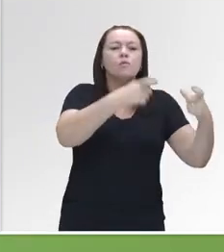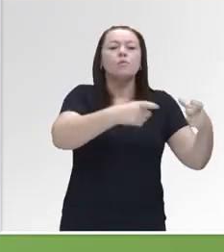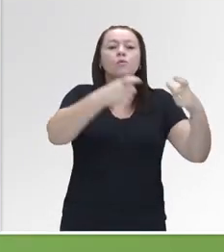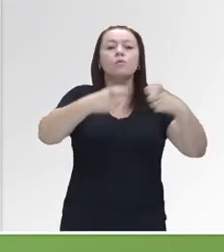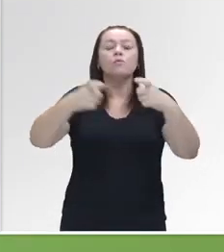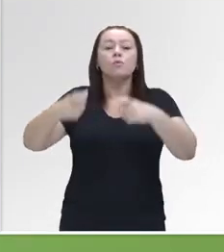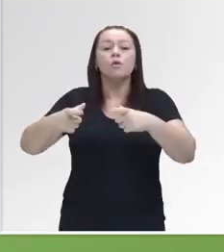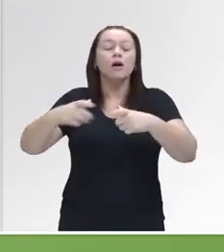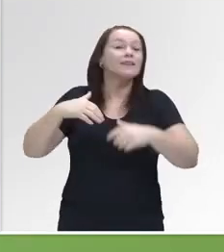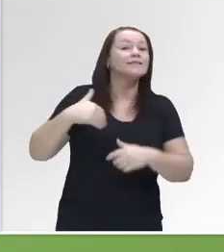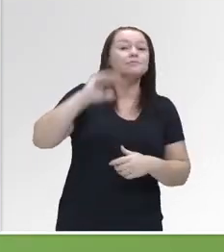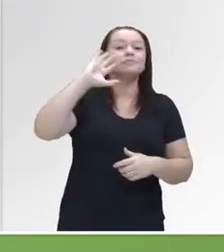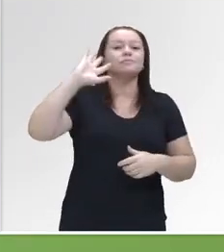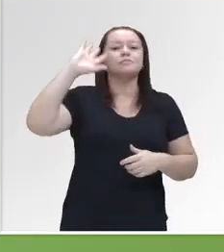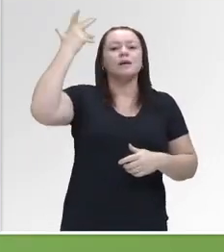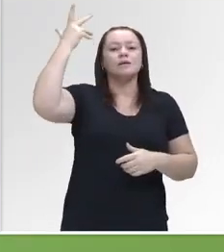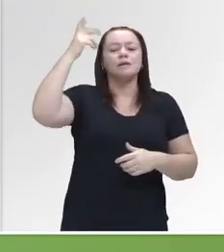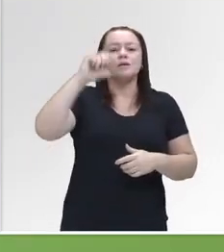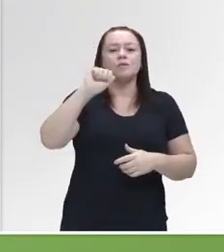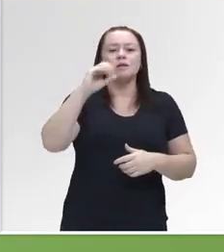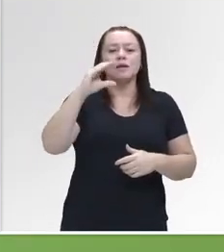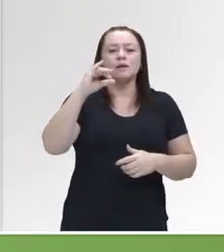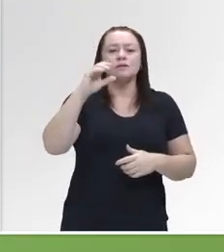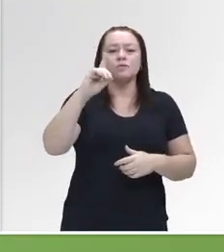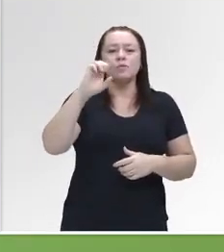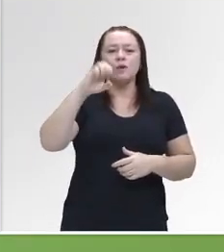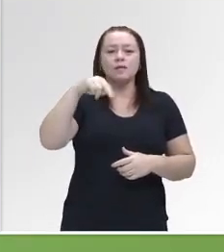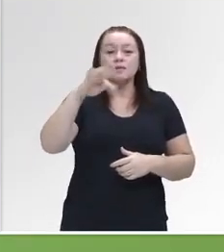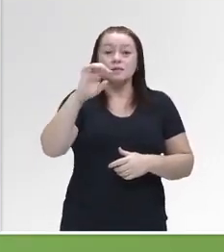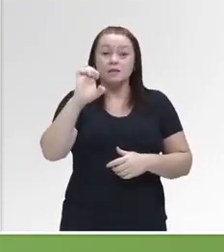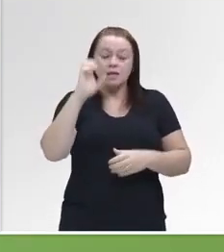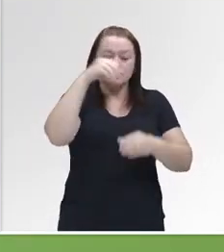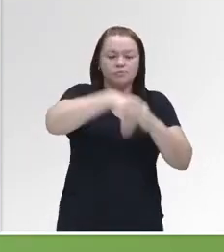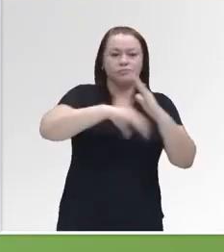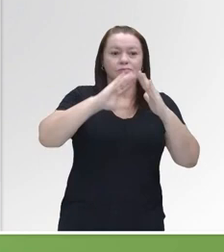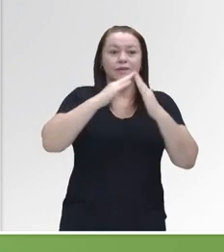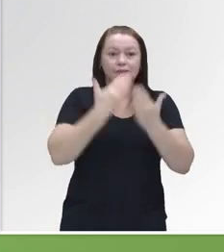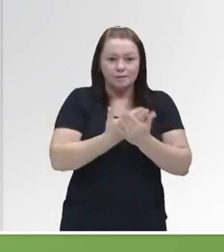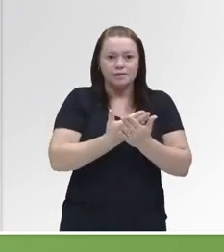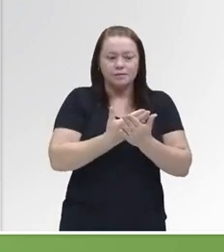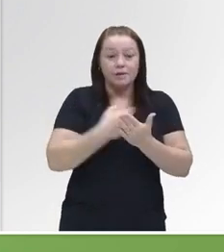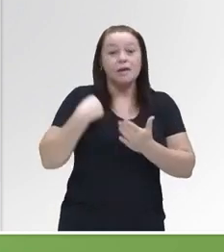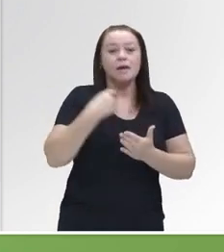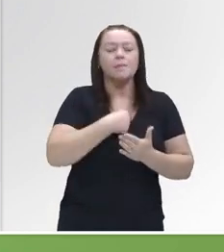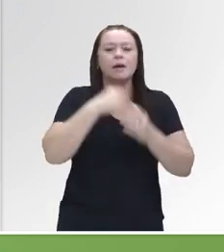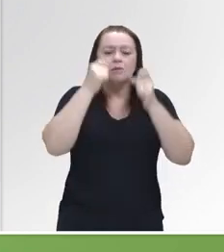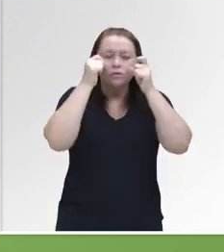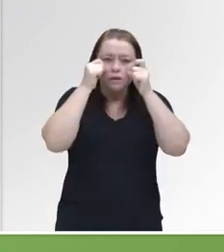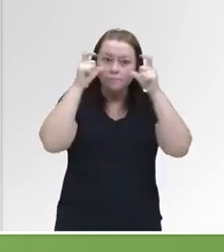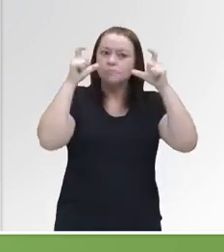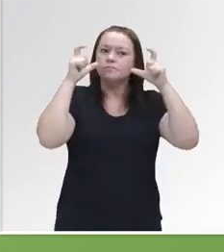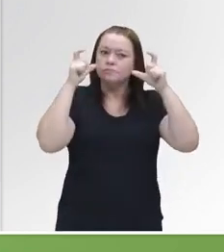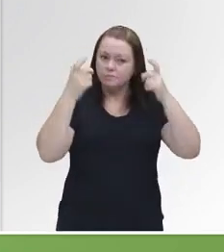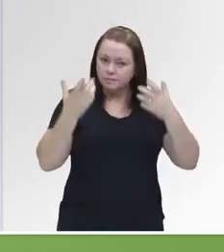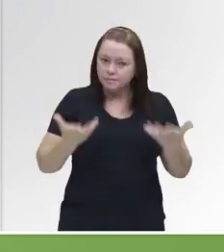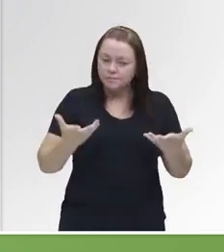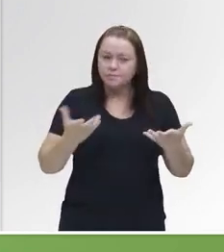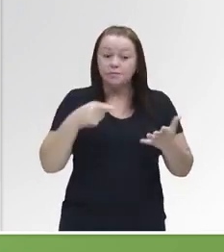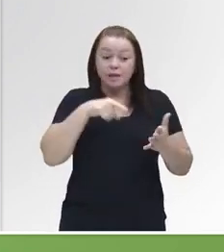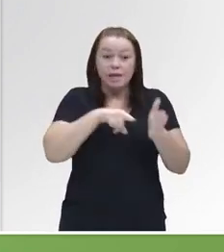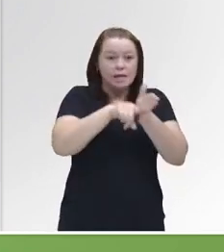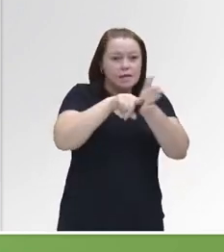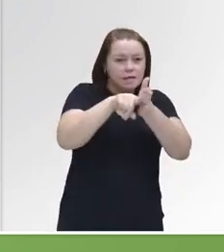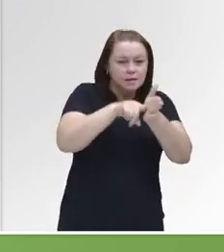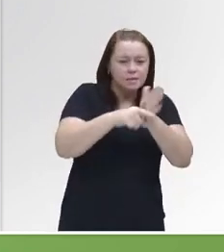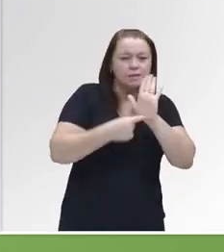mais frequentes de acidentes na escola, já para nós ficarmos atentos. E aí ela coloca